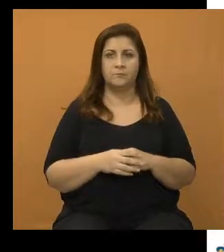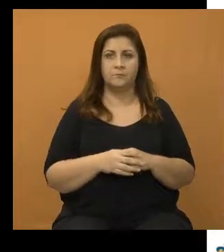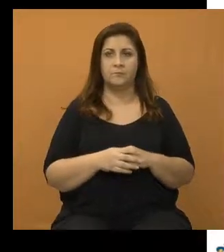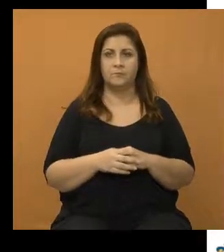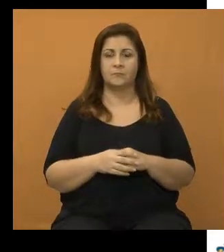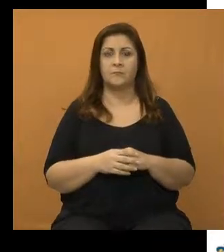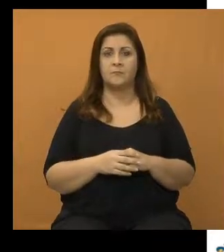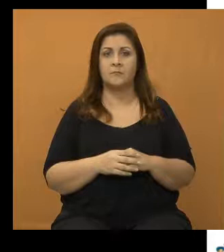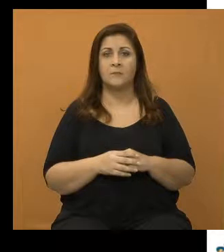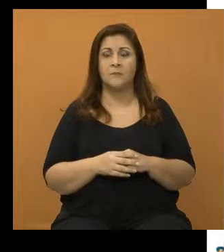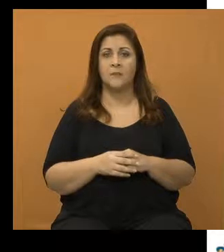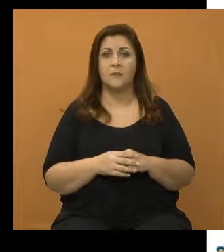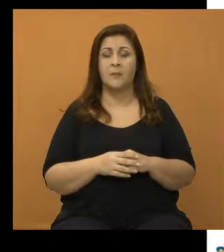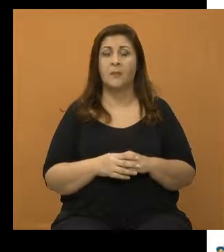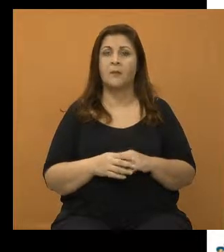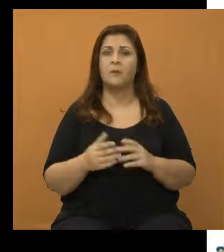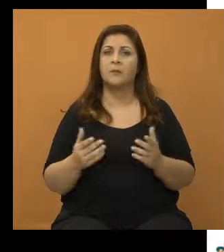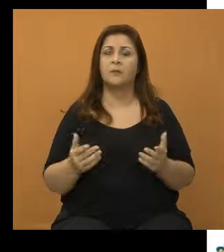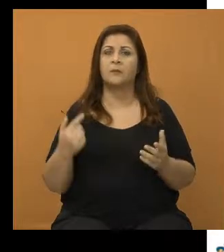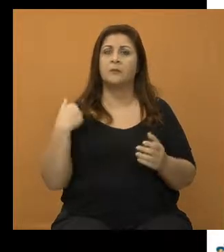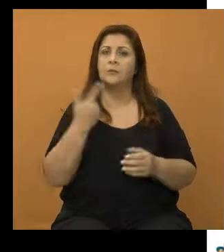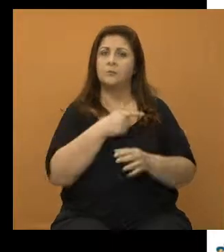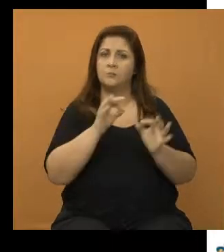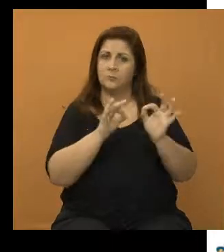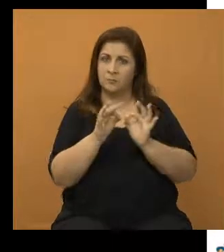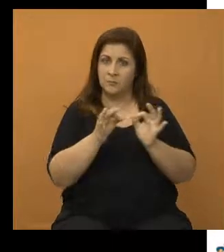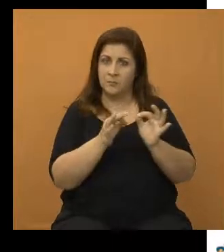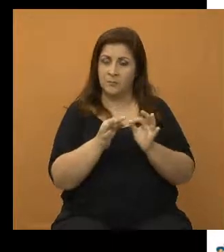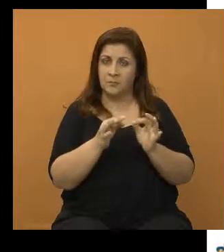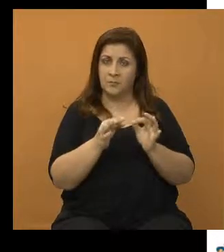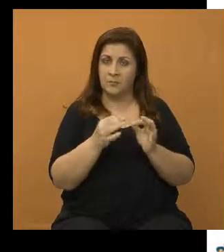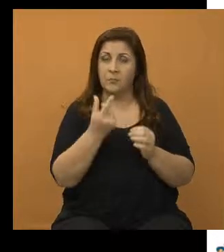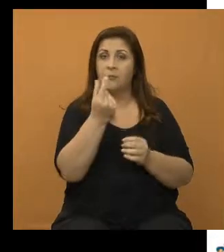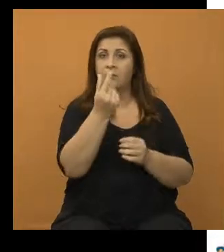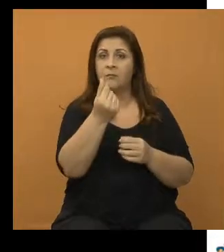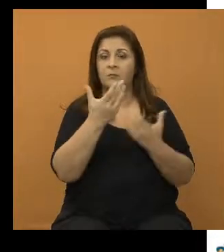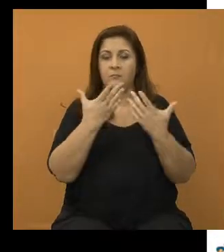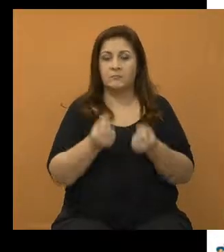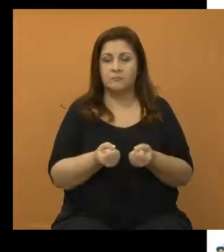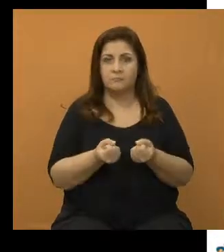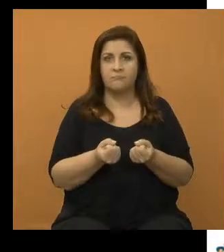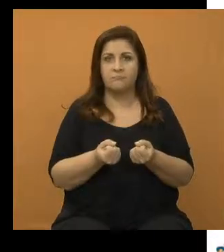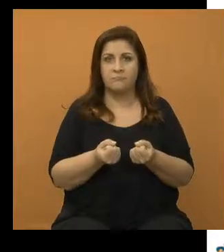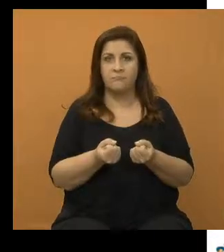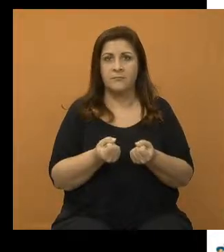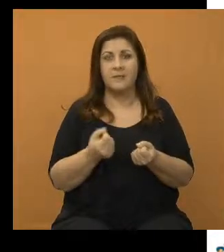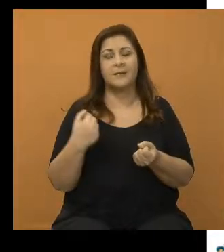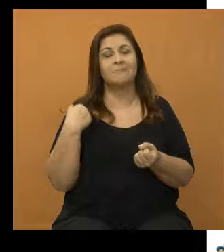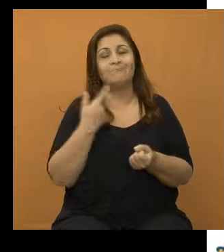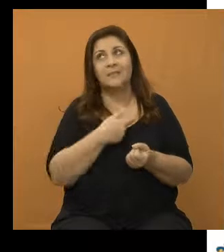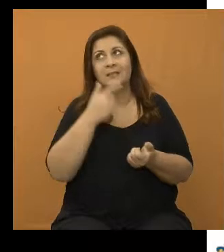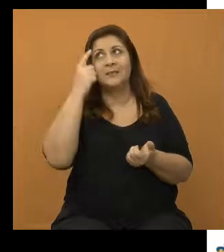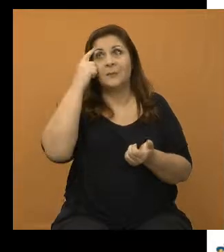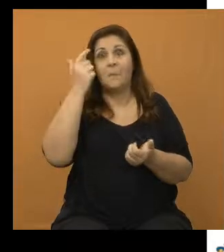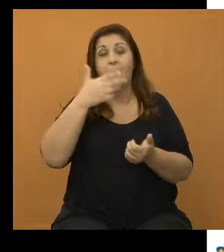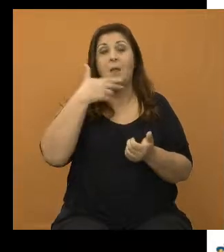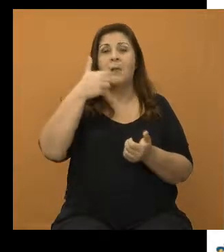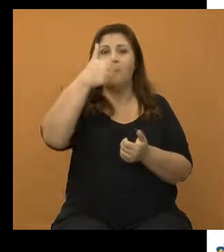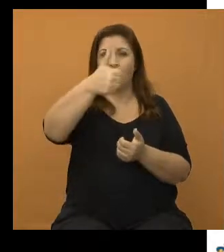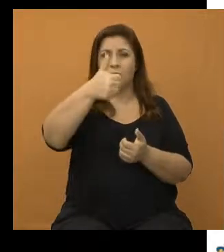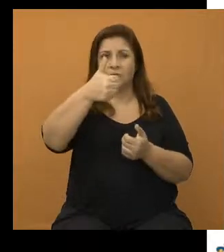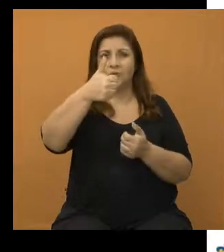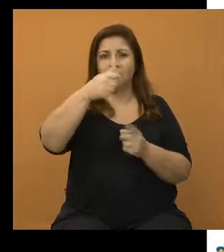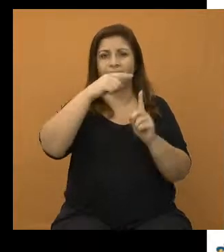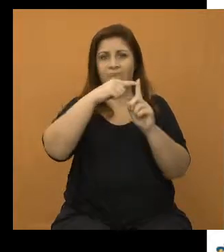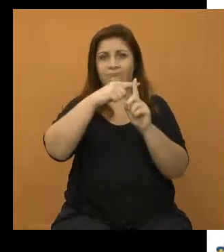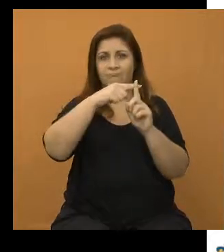orçamentária, e quando a gente elaborou as receitas, estava um pouco mais otimista o cenário, né? Acho que